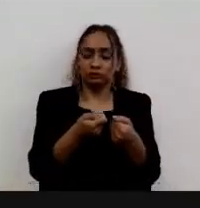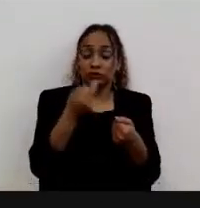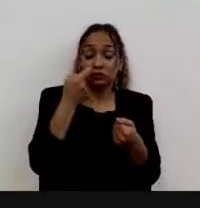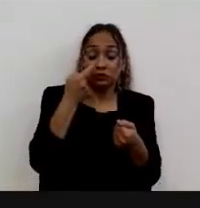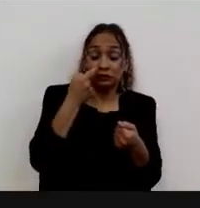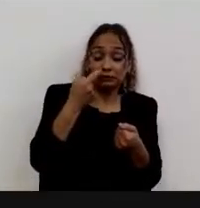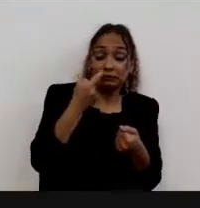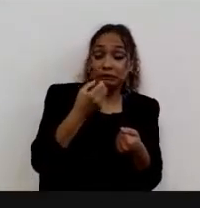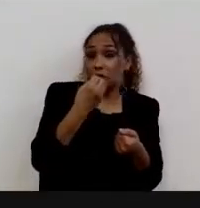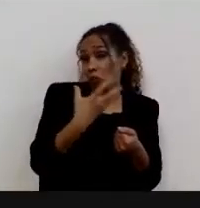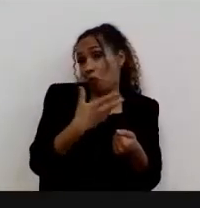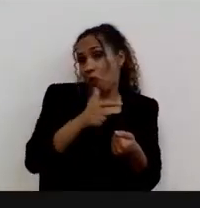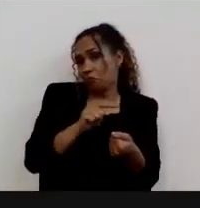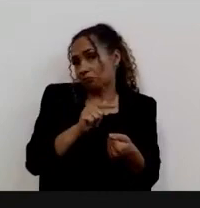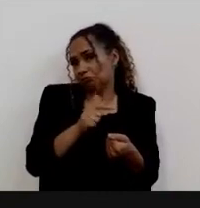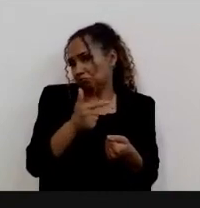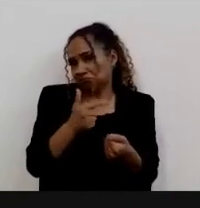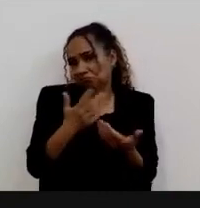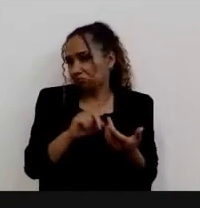sentido ou não.